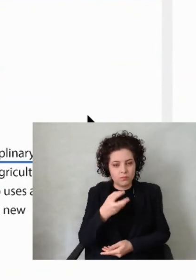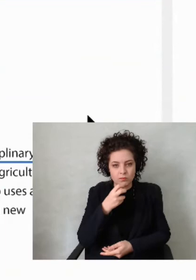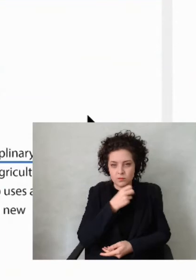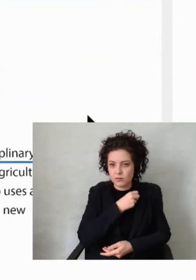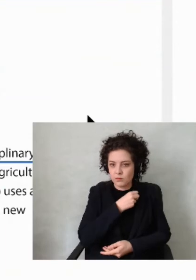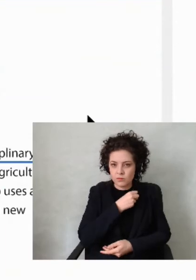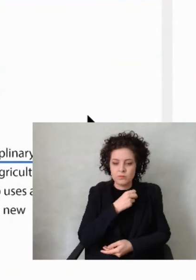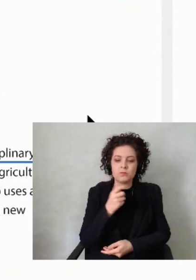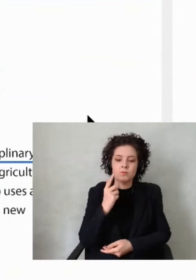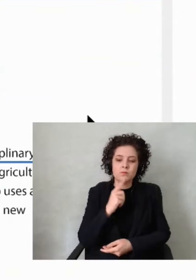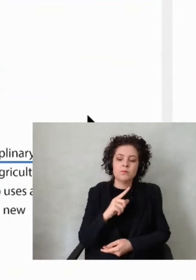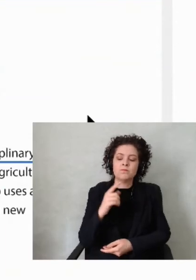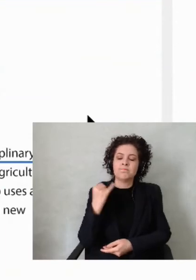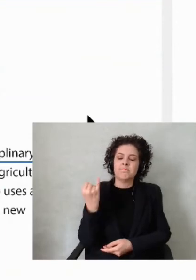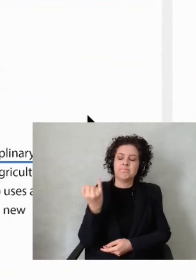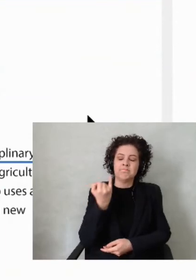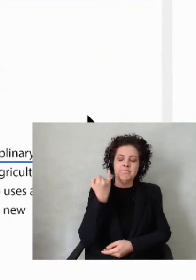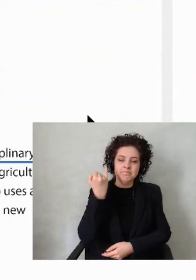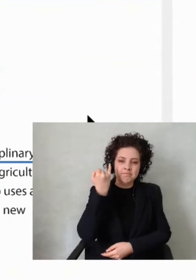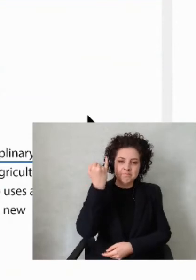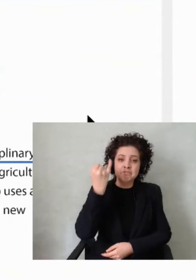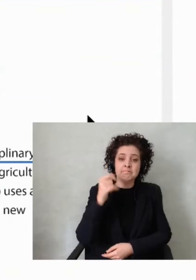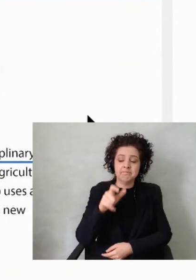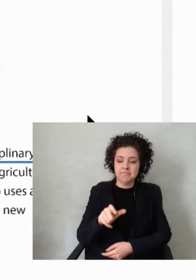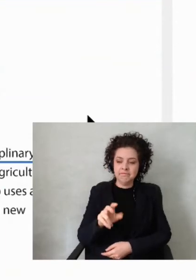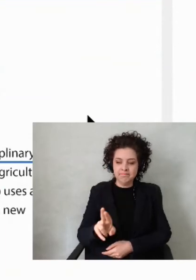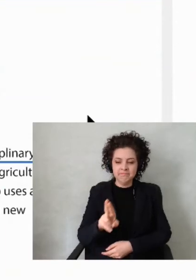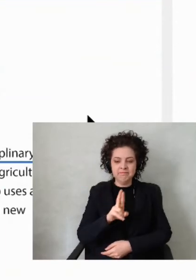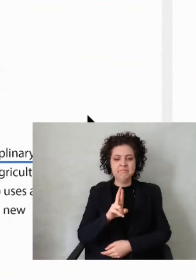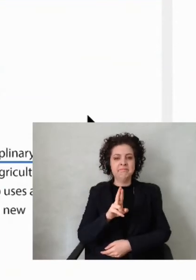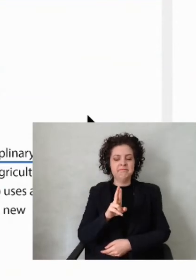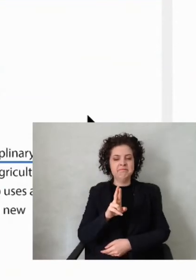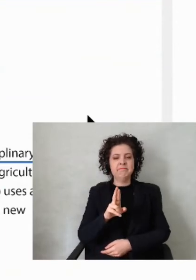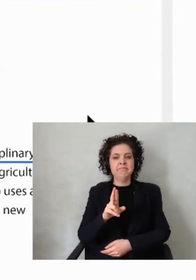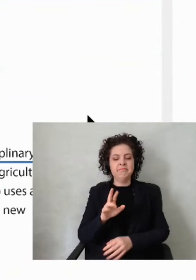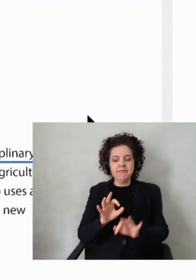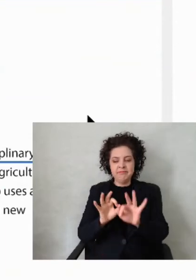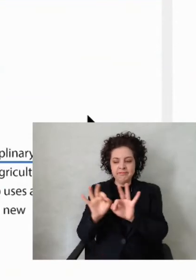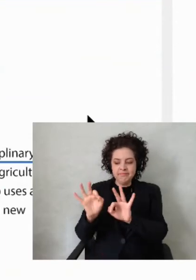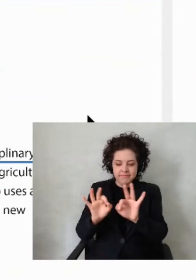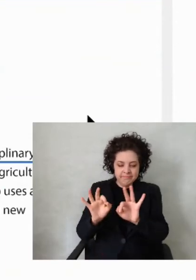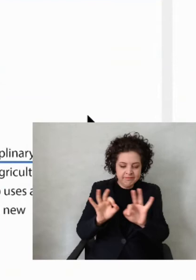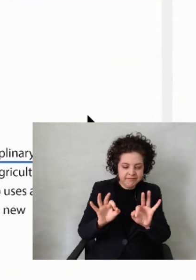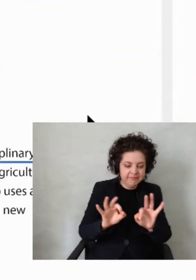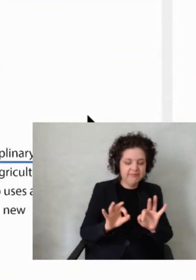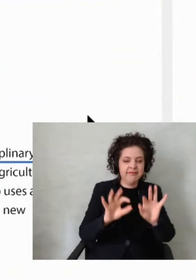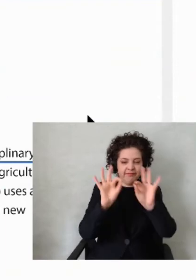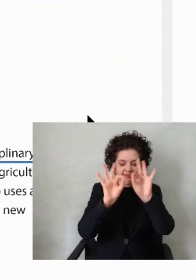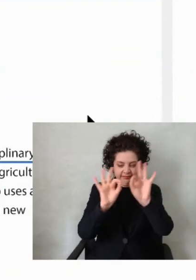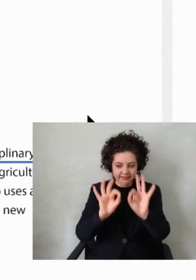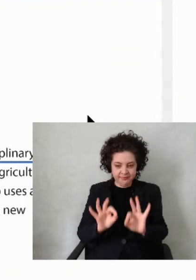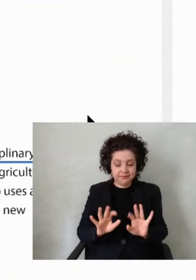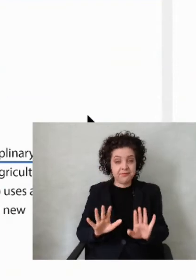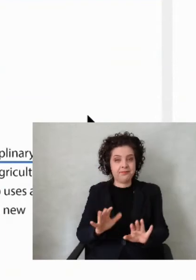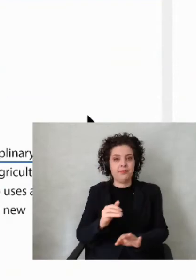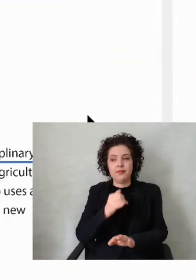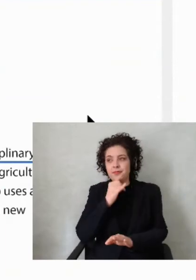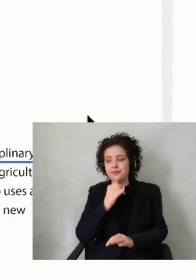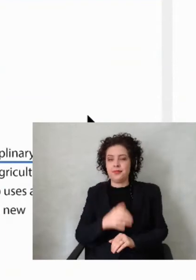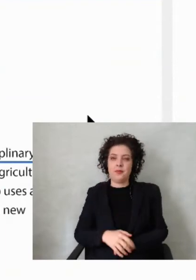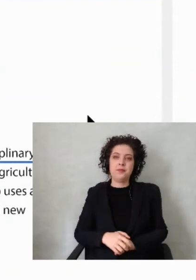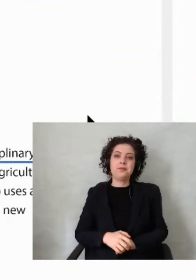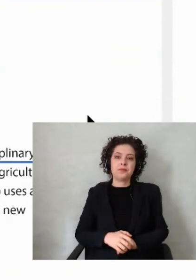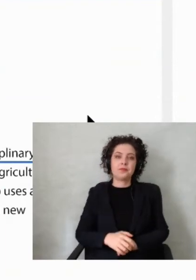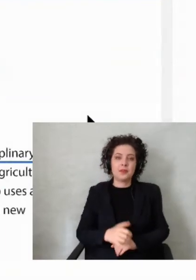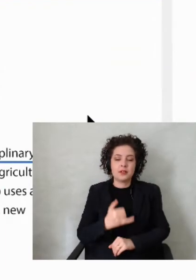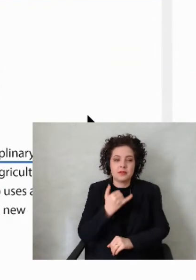é fundamental, e que essa resposta seja algo organizada. Nós vivemos situações de